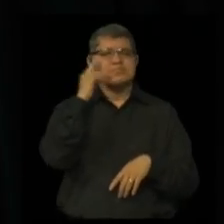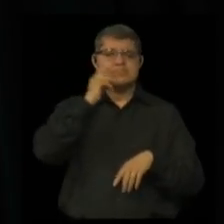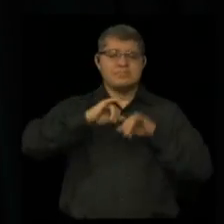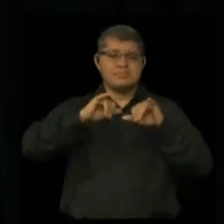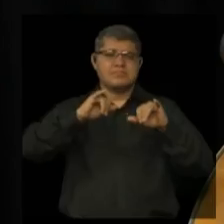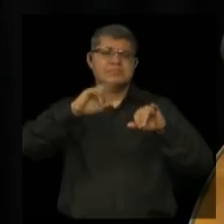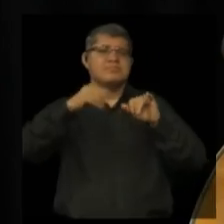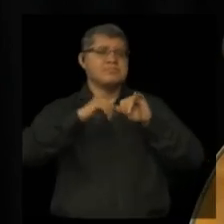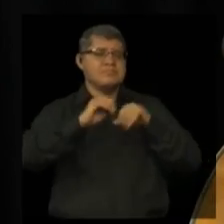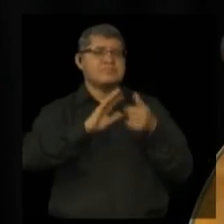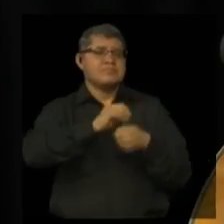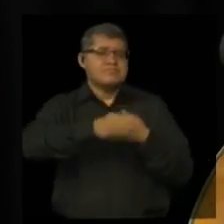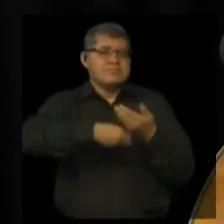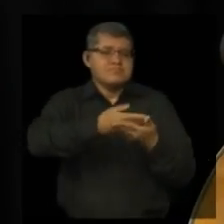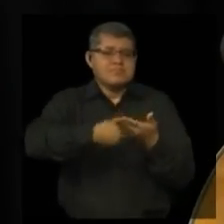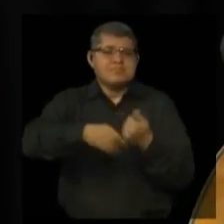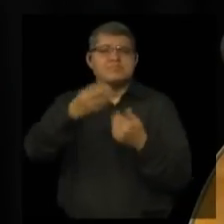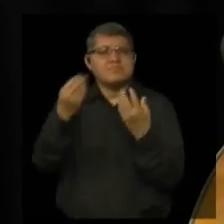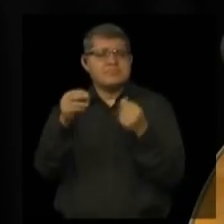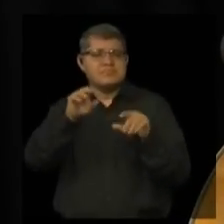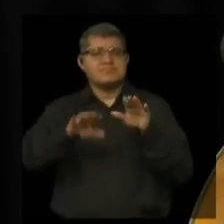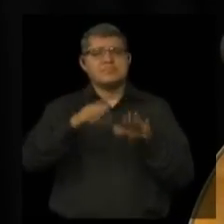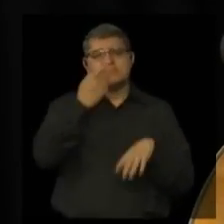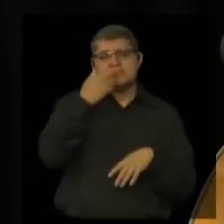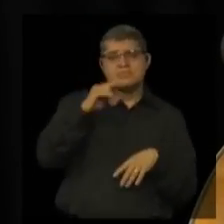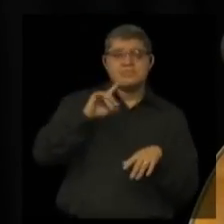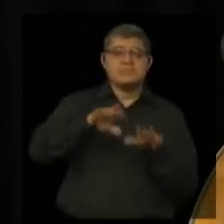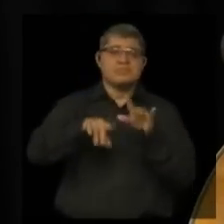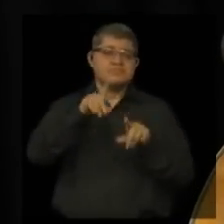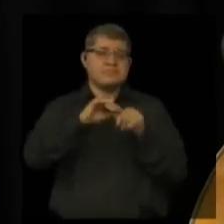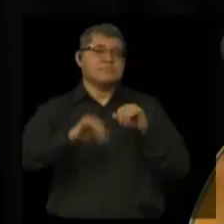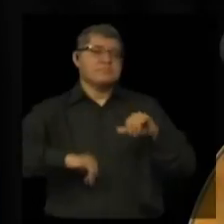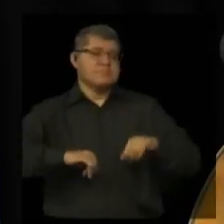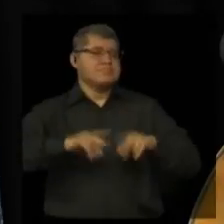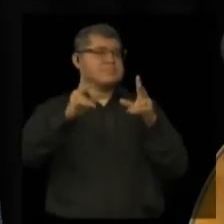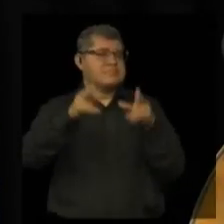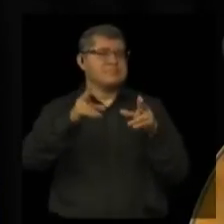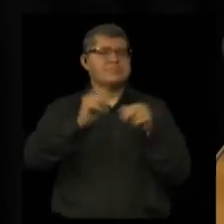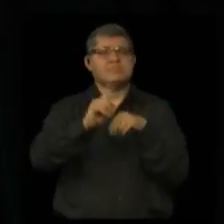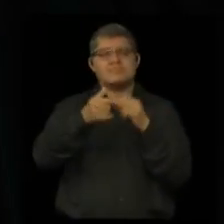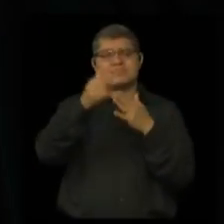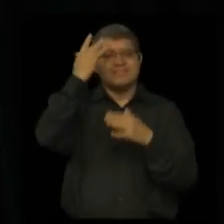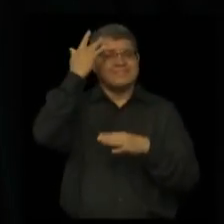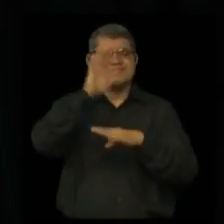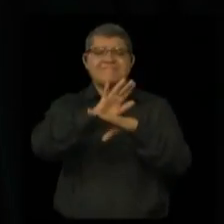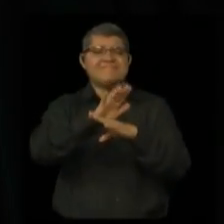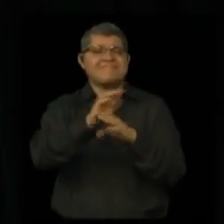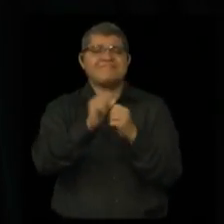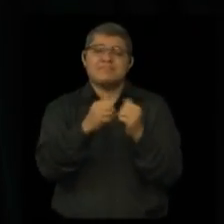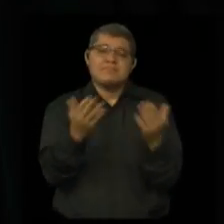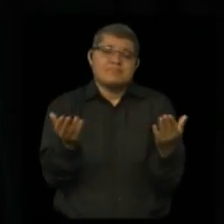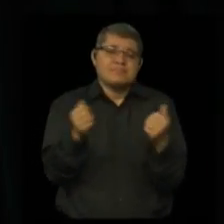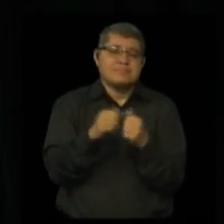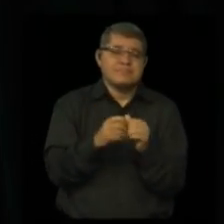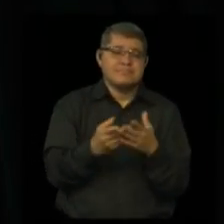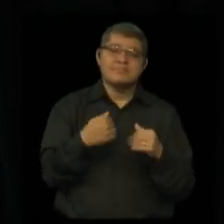para se falar, porque muitas crianças, muitas passam pessoas por isso, né? Passam por isso e não são compreendidas. Né?